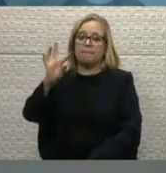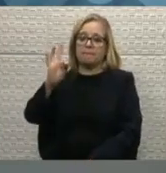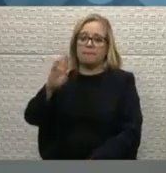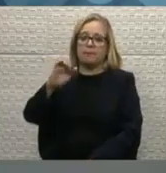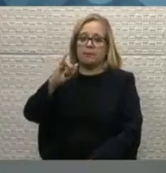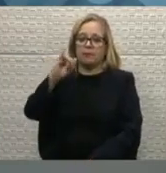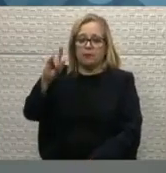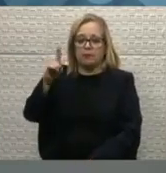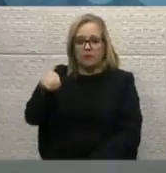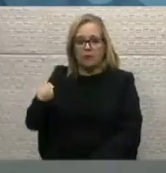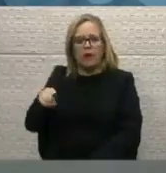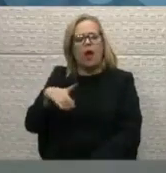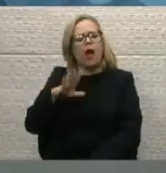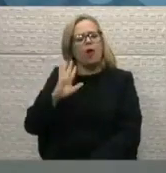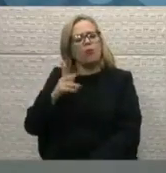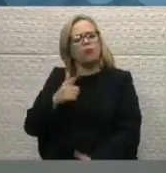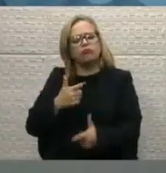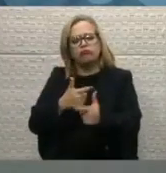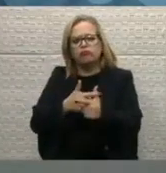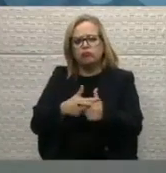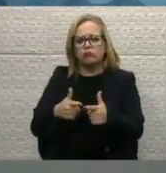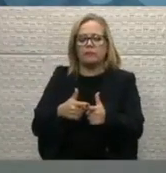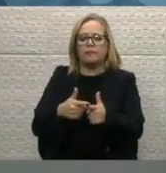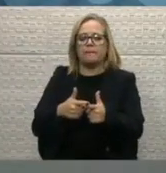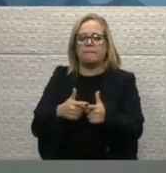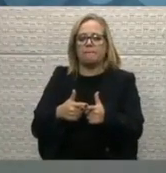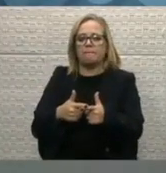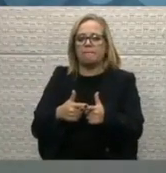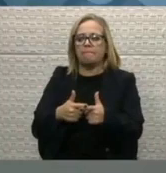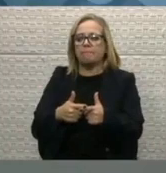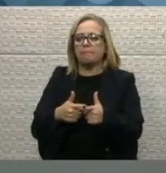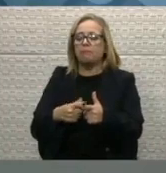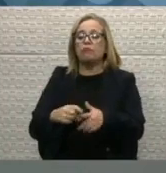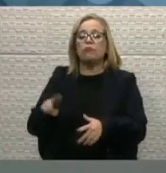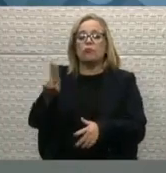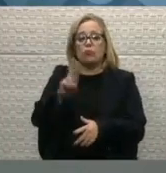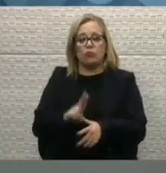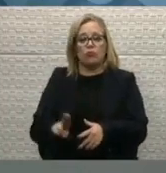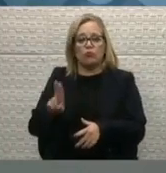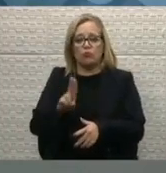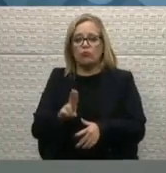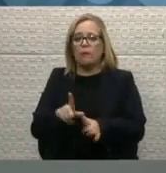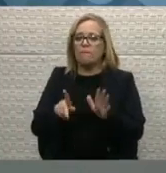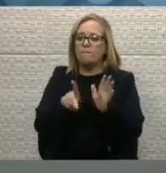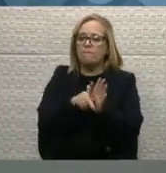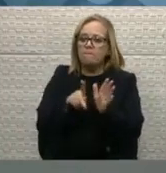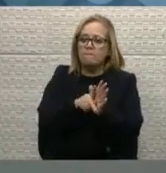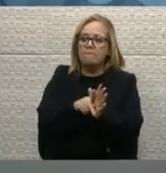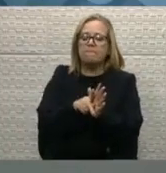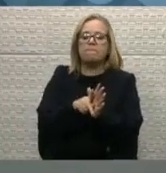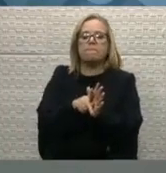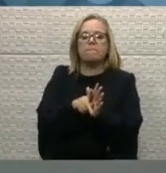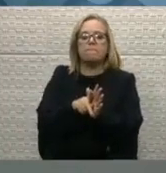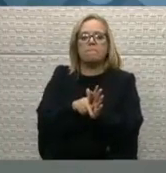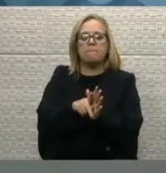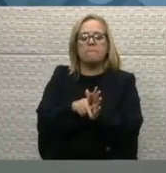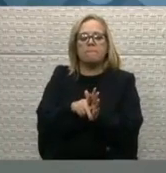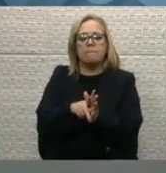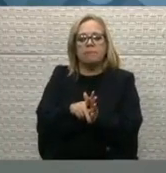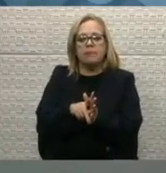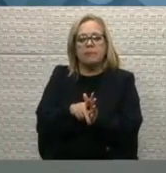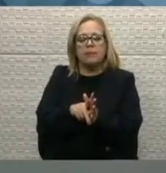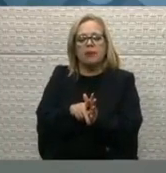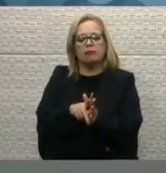conseguir dividir autovalor de autovetor. Eu vou empregar um procedimento específico para determinar todos